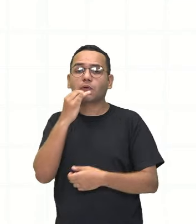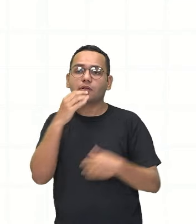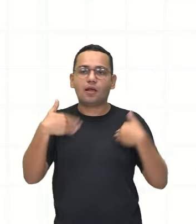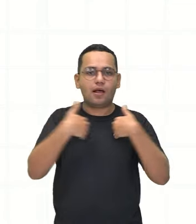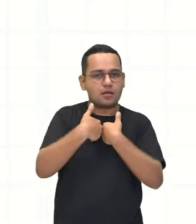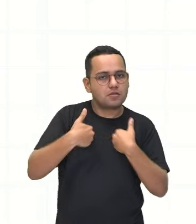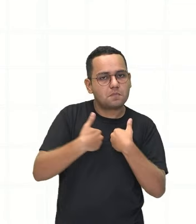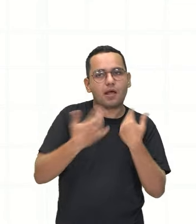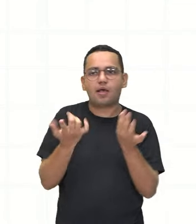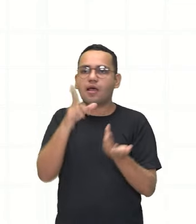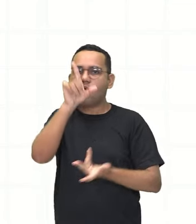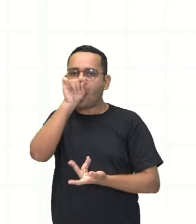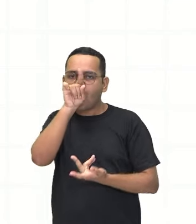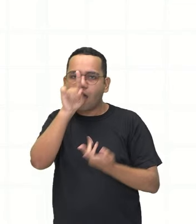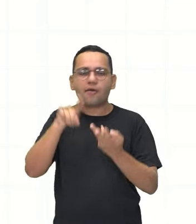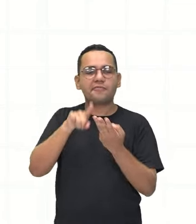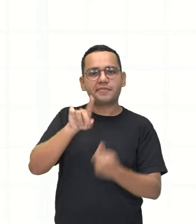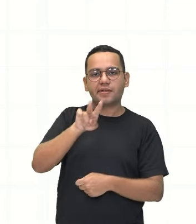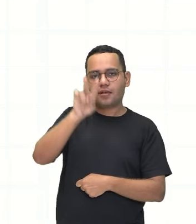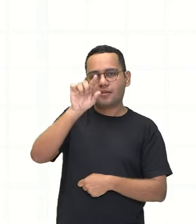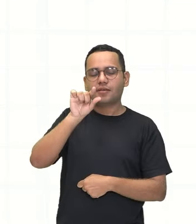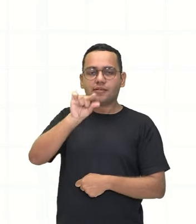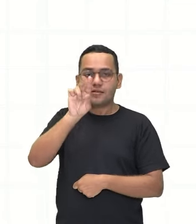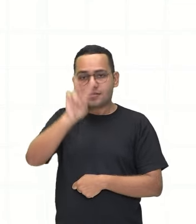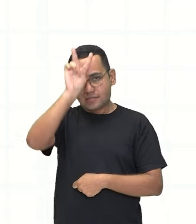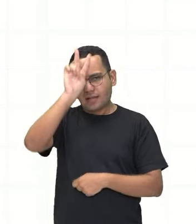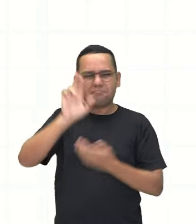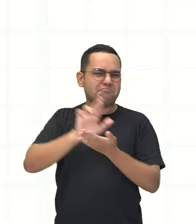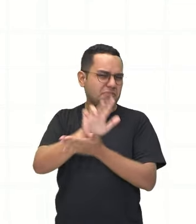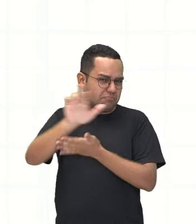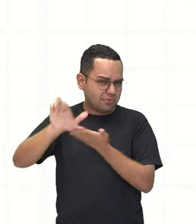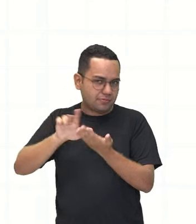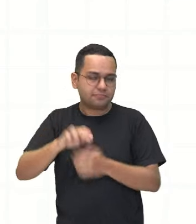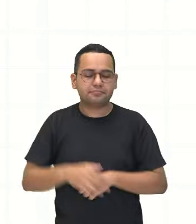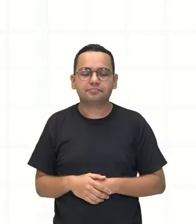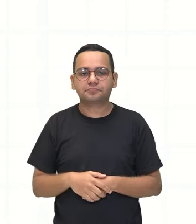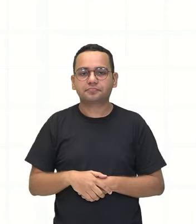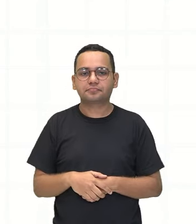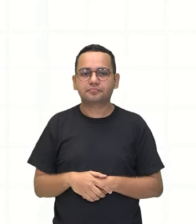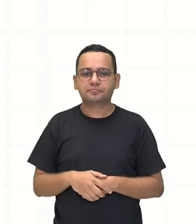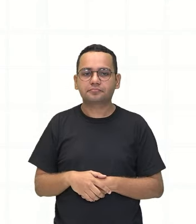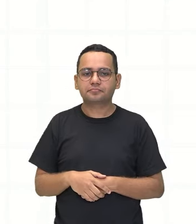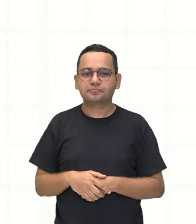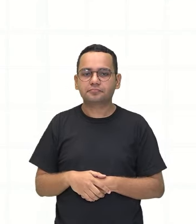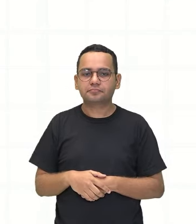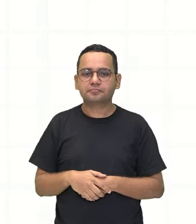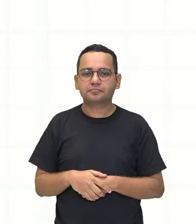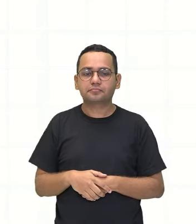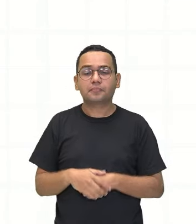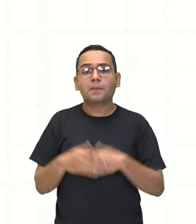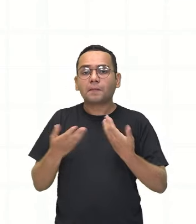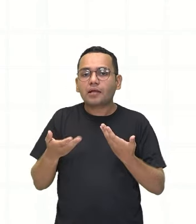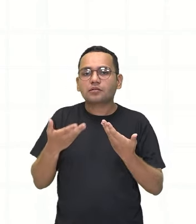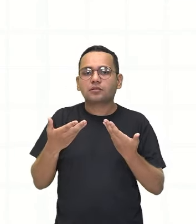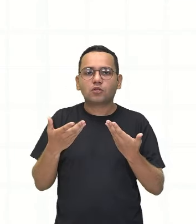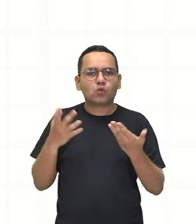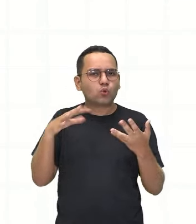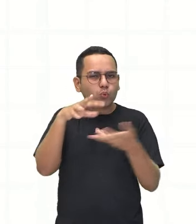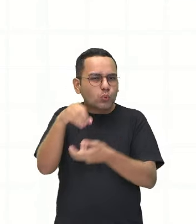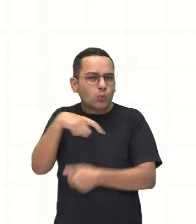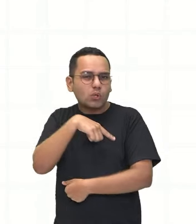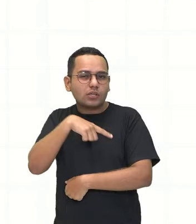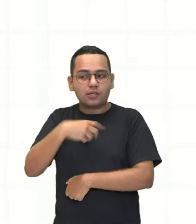aves, os insetos. Então, tudo que existe no mundo, nós temos que dar sempre um nome. Nós temos